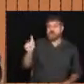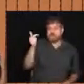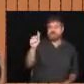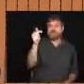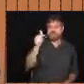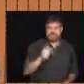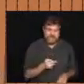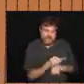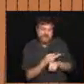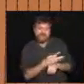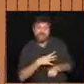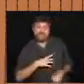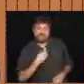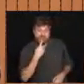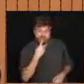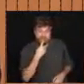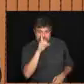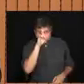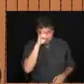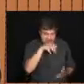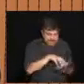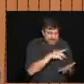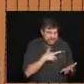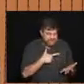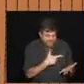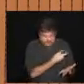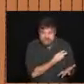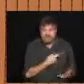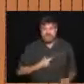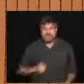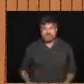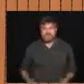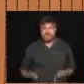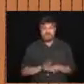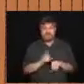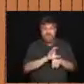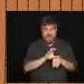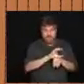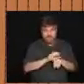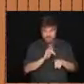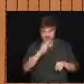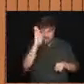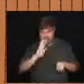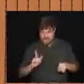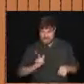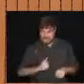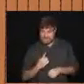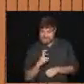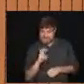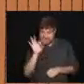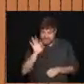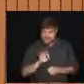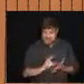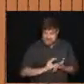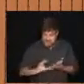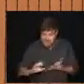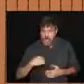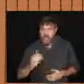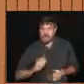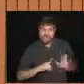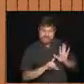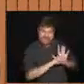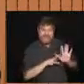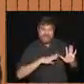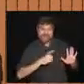Campinas. E também a Constituição fala que o município tem que investir 15%. No nosso caso, a lei orgânica vai um pouco